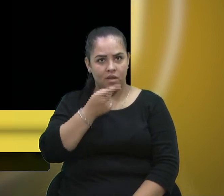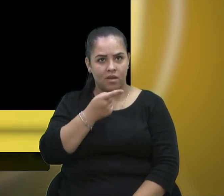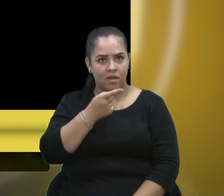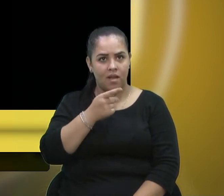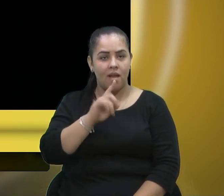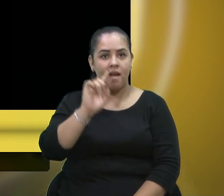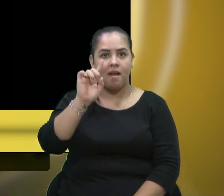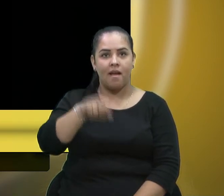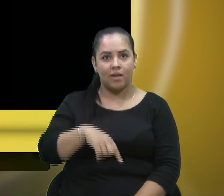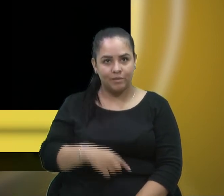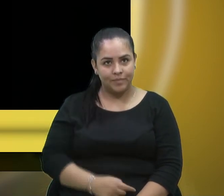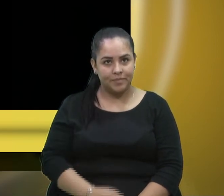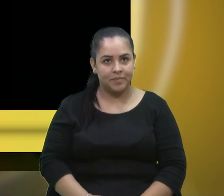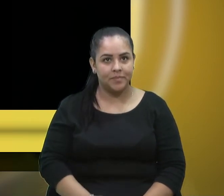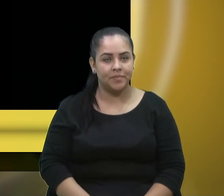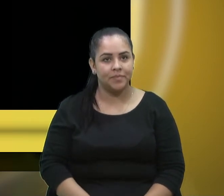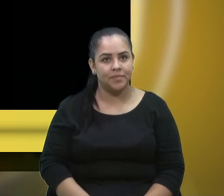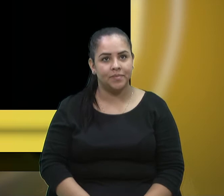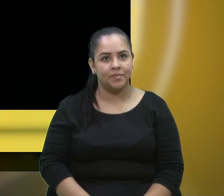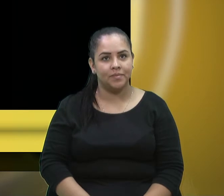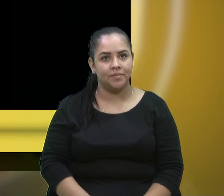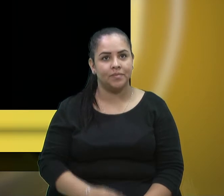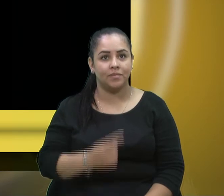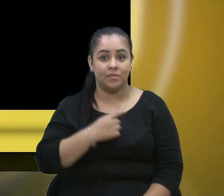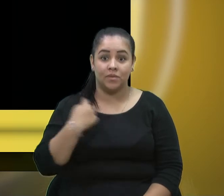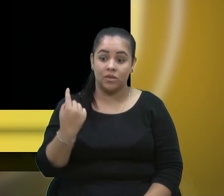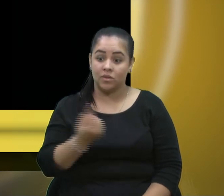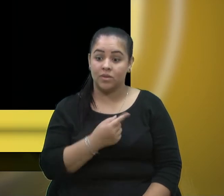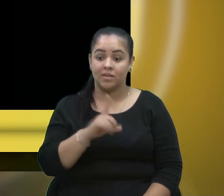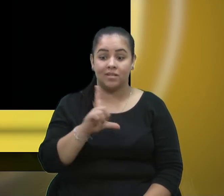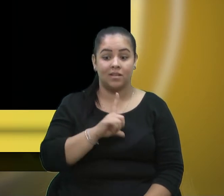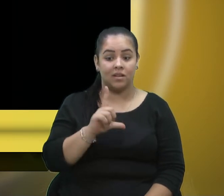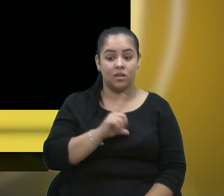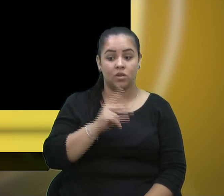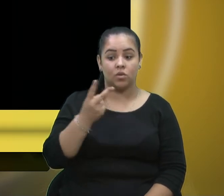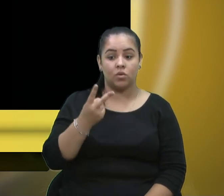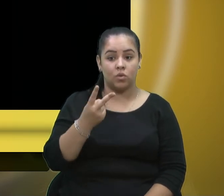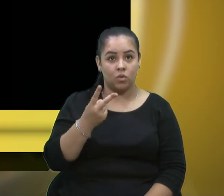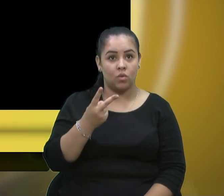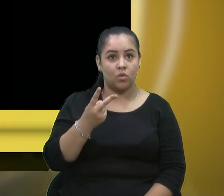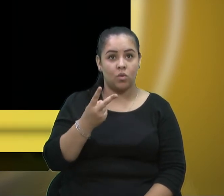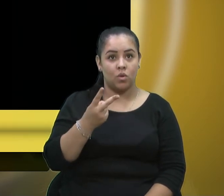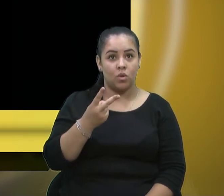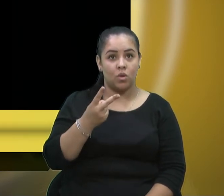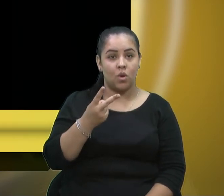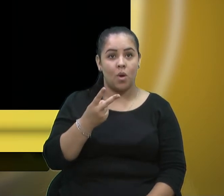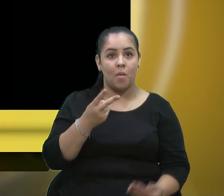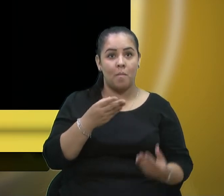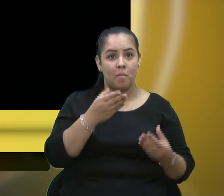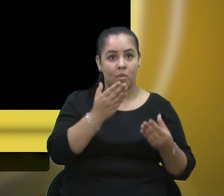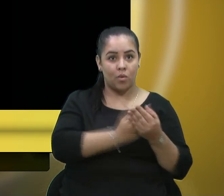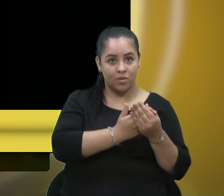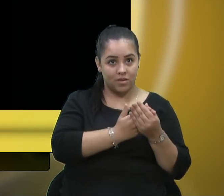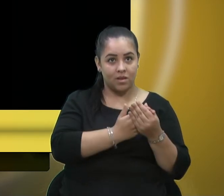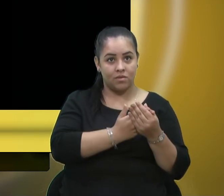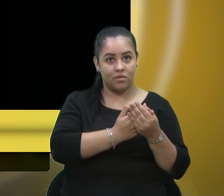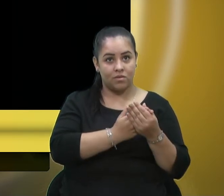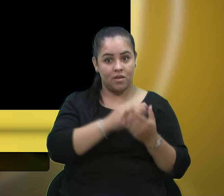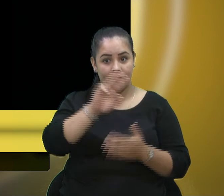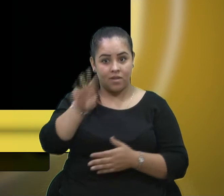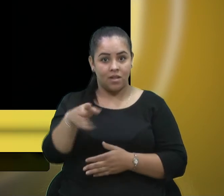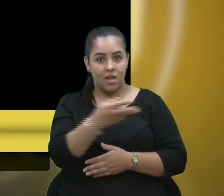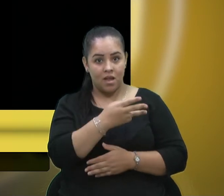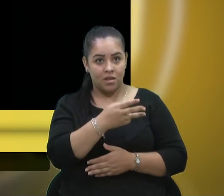seguinte, ó. Nós temos 2 processos da empresa Visat contra a prefeitura, 2 ações. Quando eu